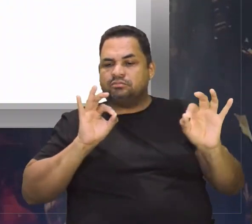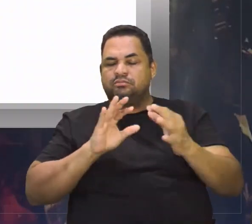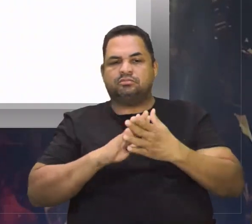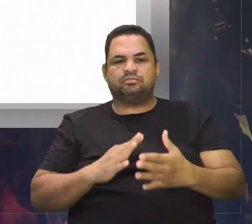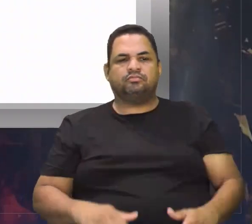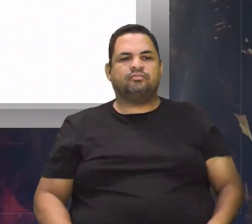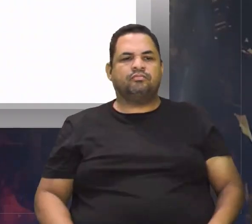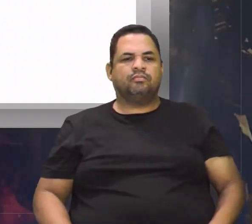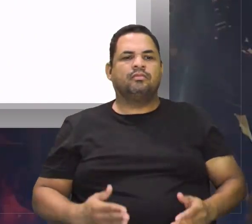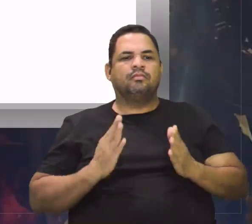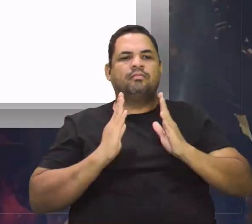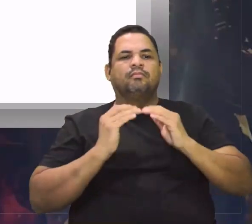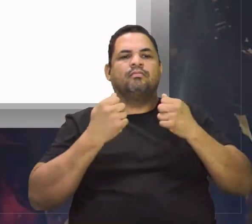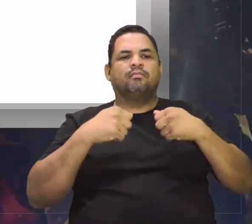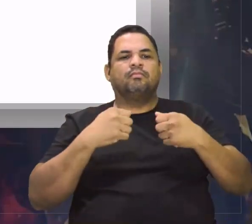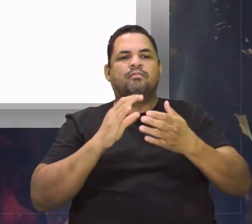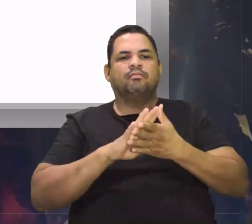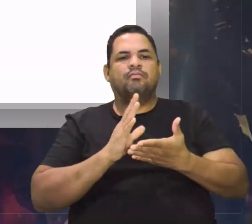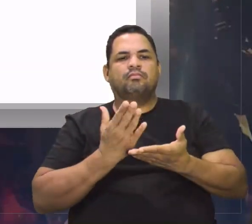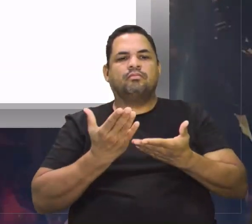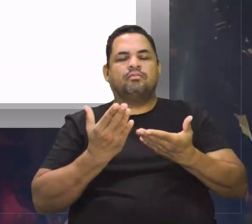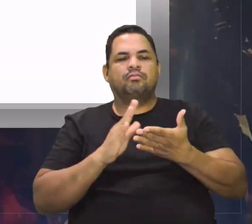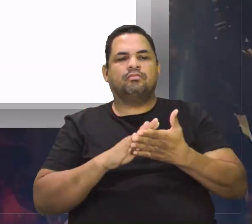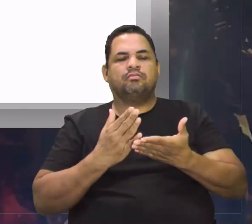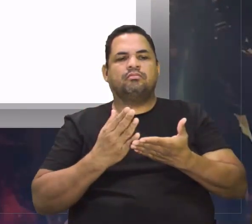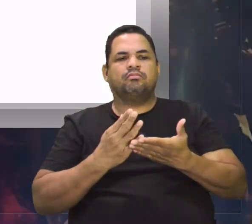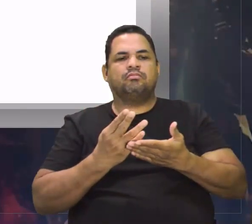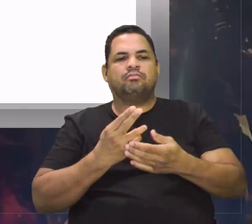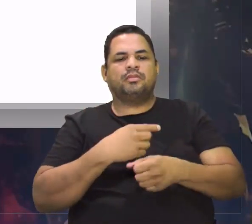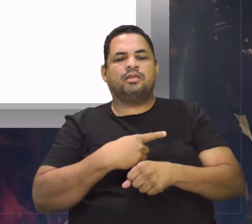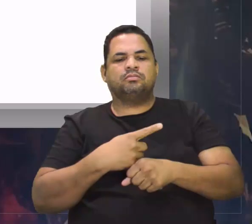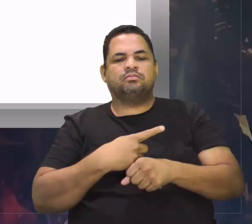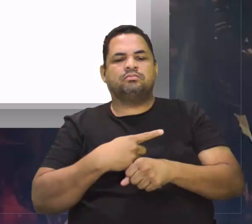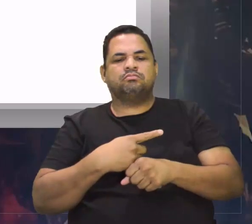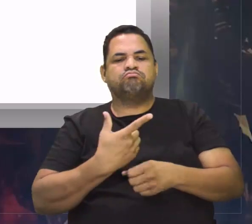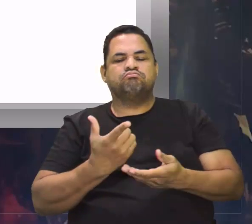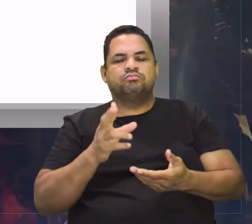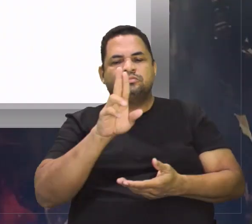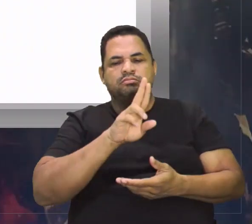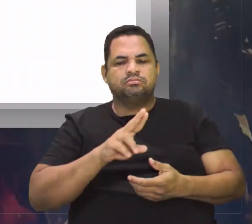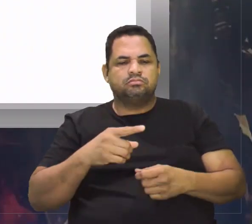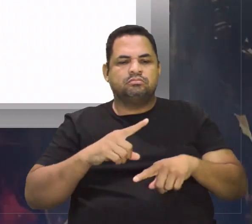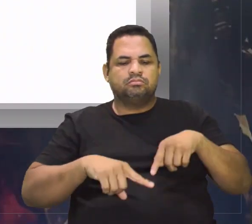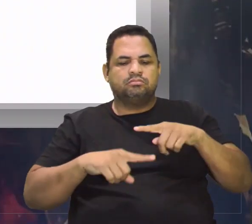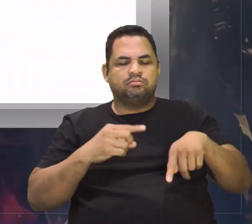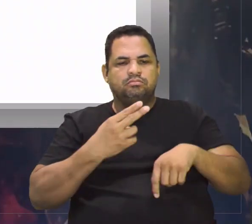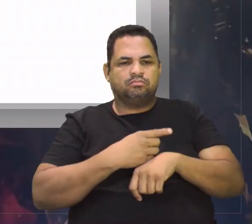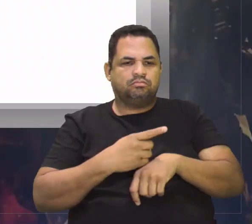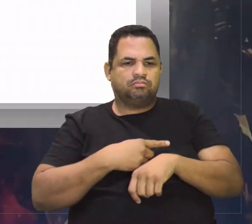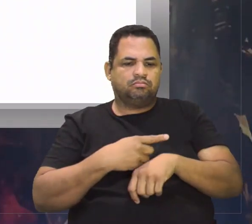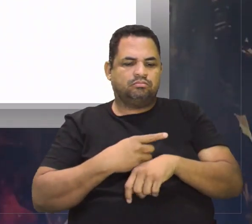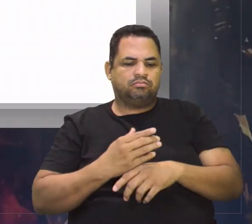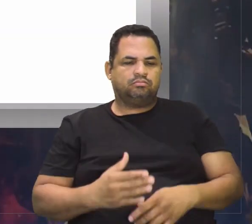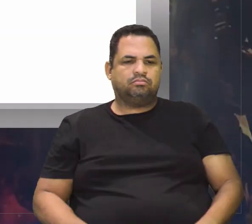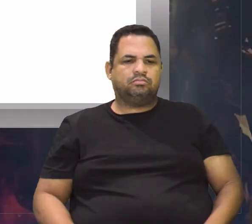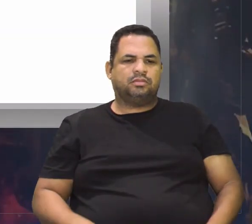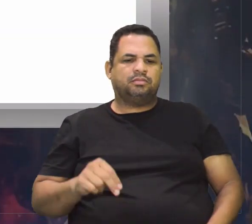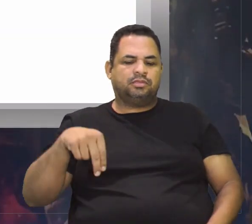para poder ter um norte. E quem dizia o meu norte era a minha bússola, que sempre apontava para o norte.